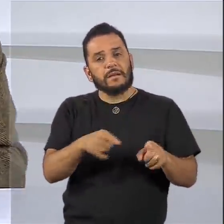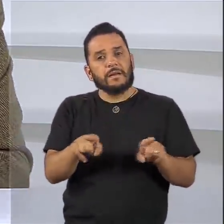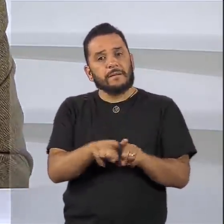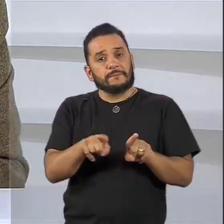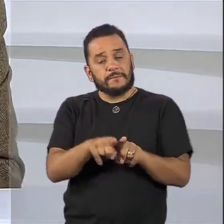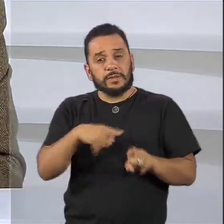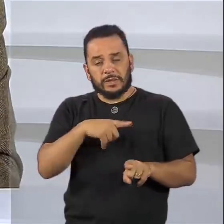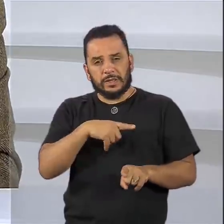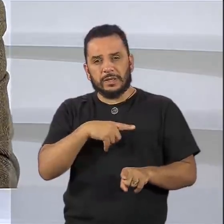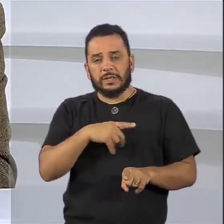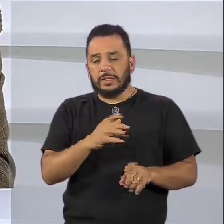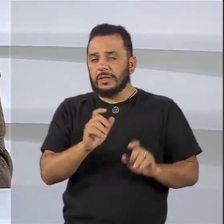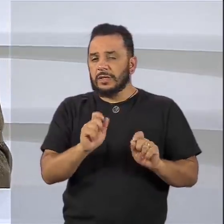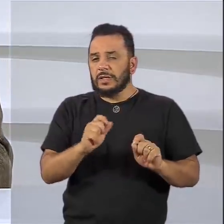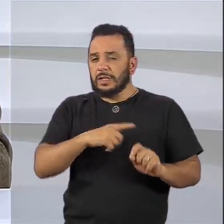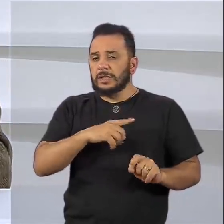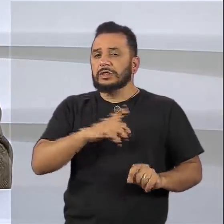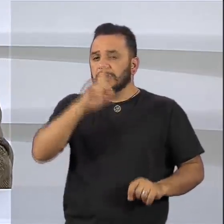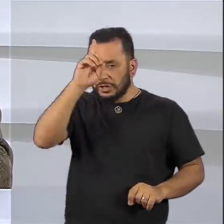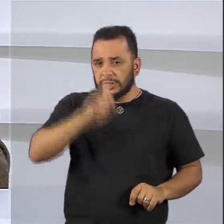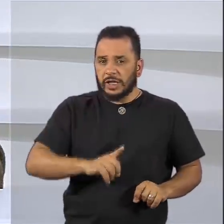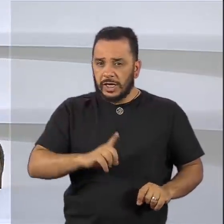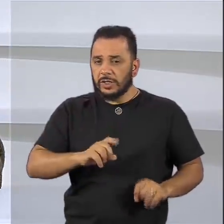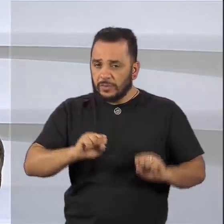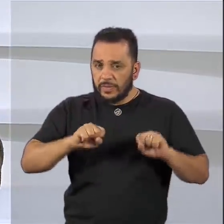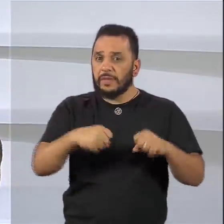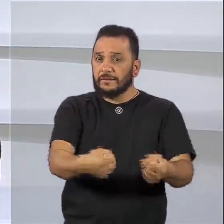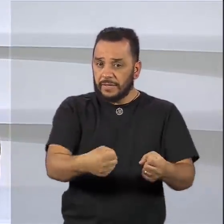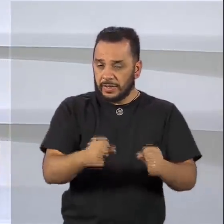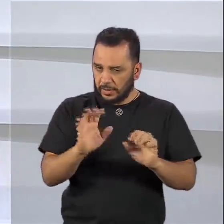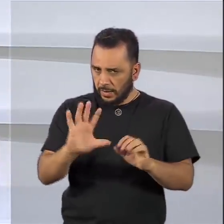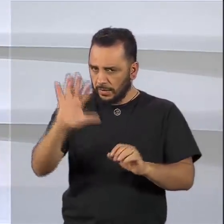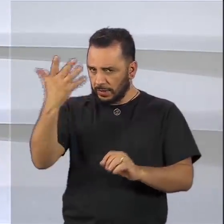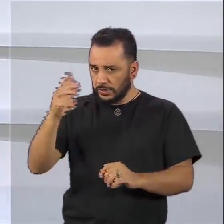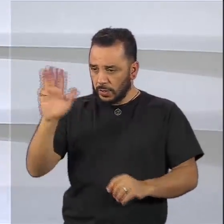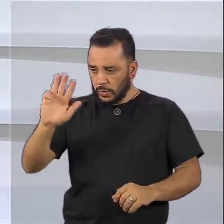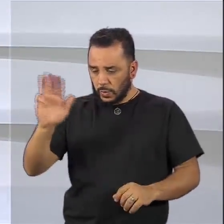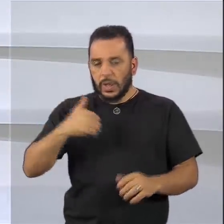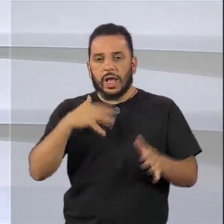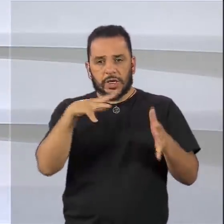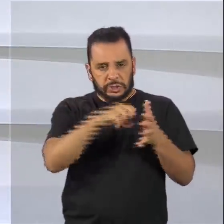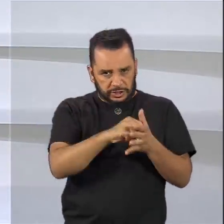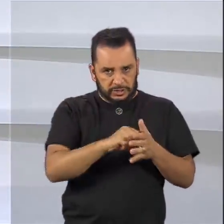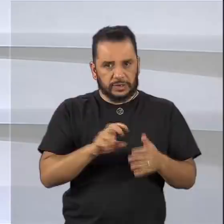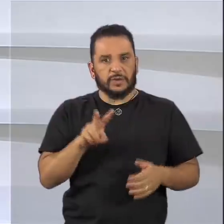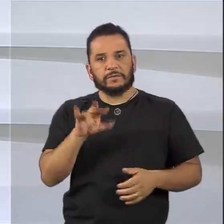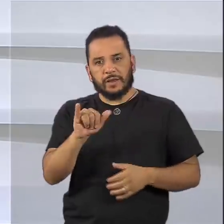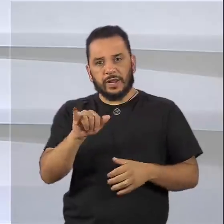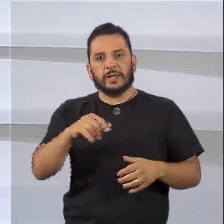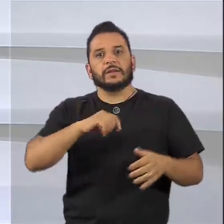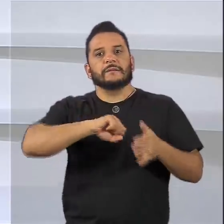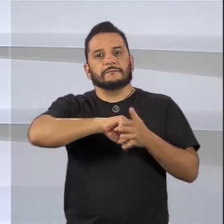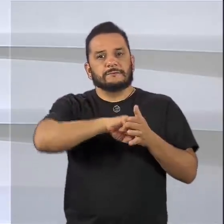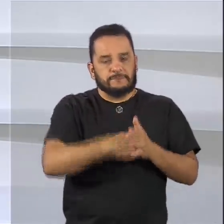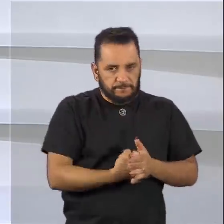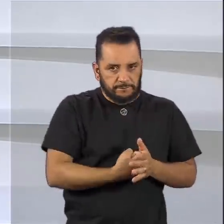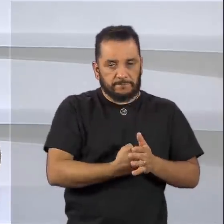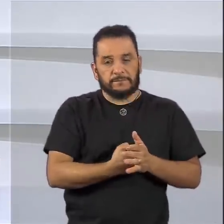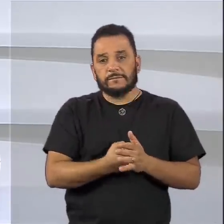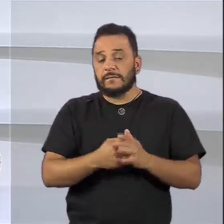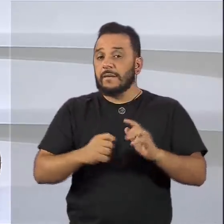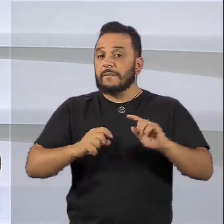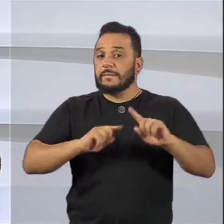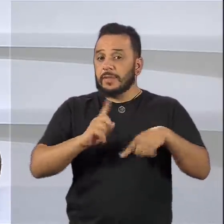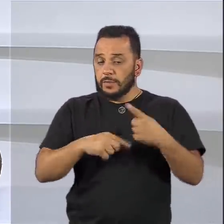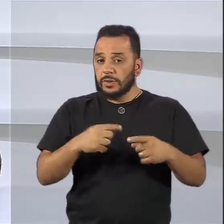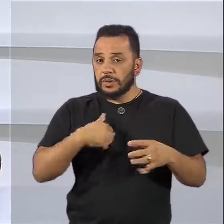eu entendo que o que vai ocorrer? Ele se registra, haverá impugnação, abrirá-se prazo, né? E depois